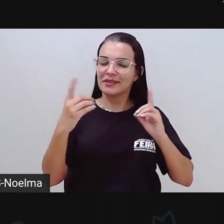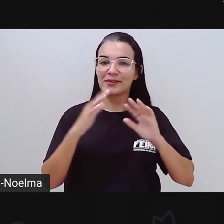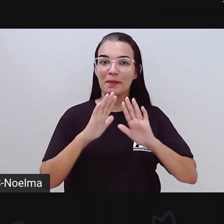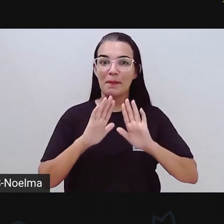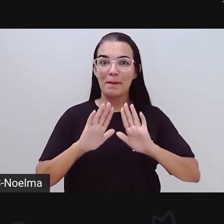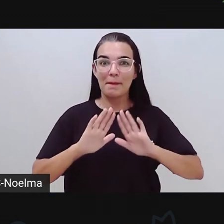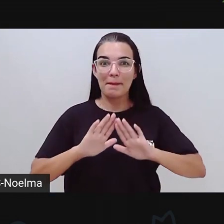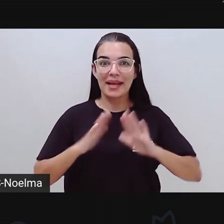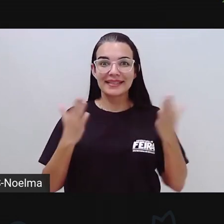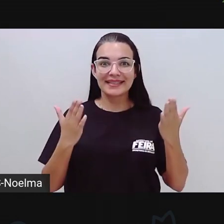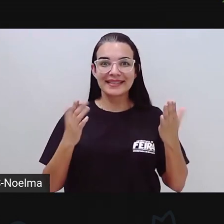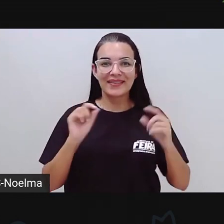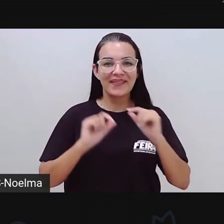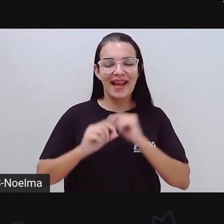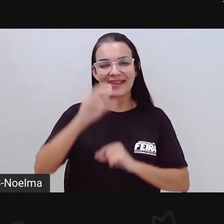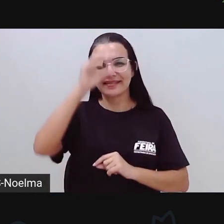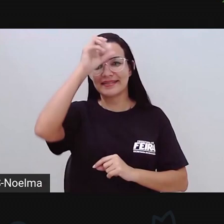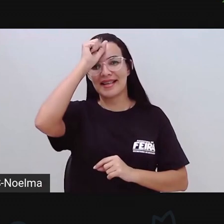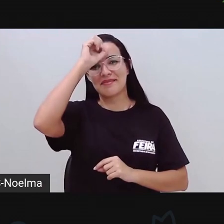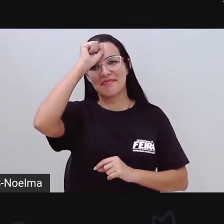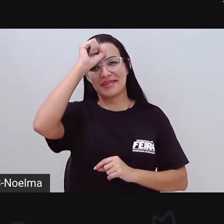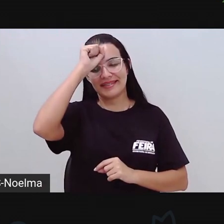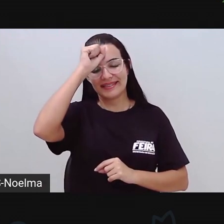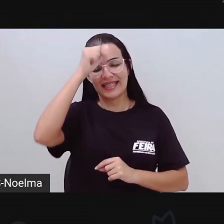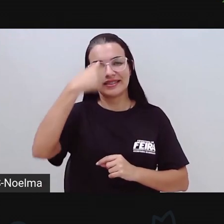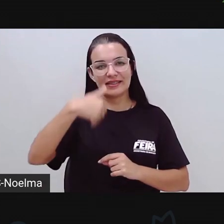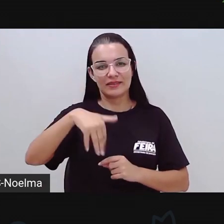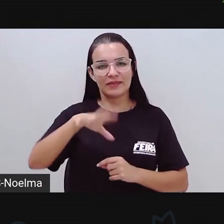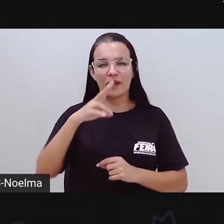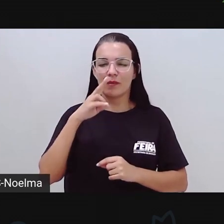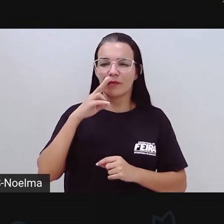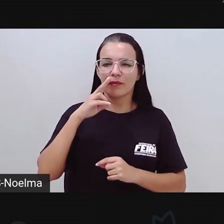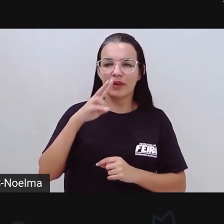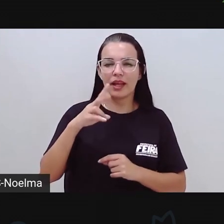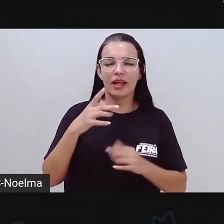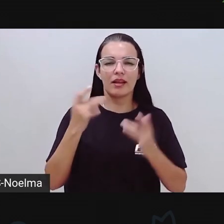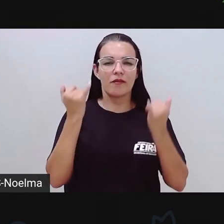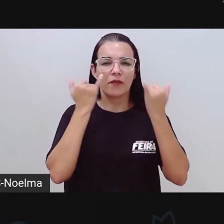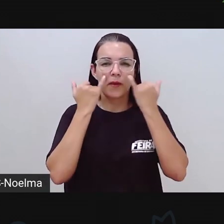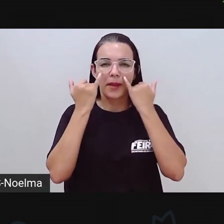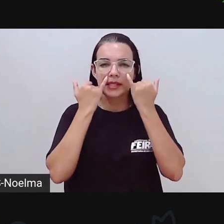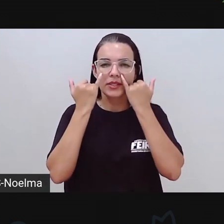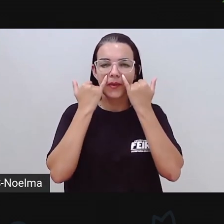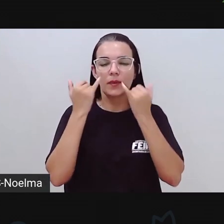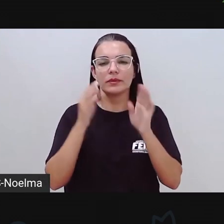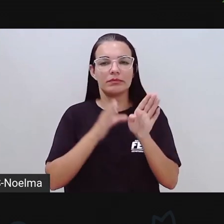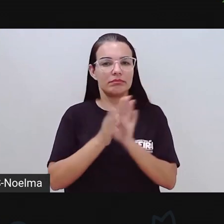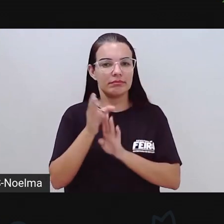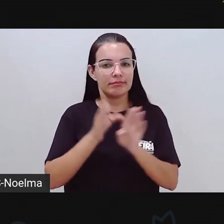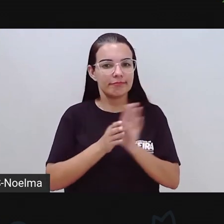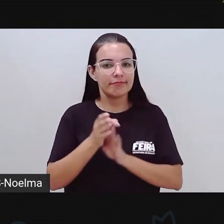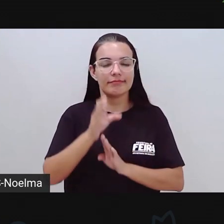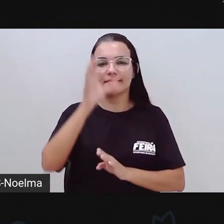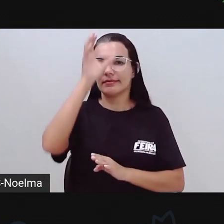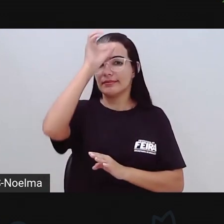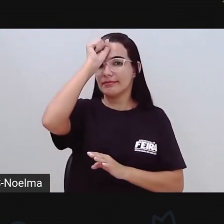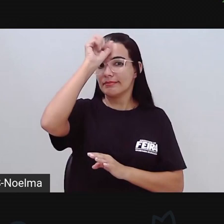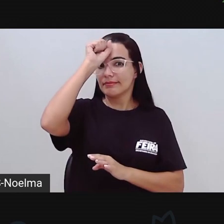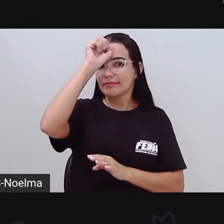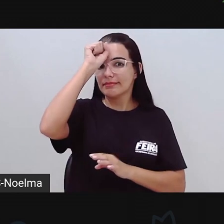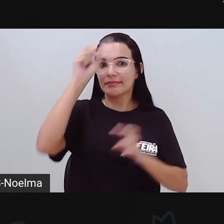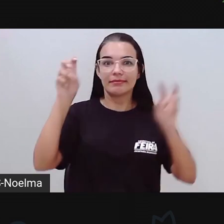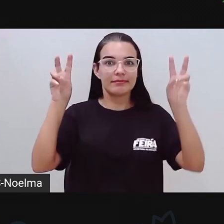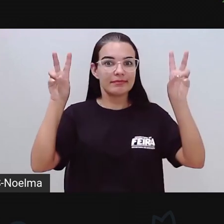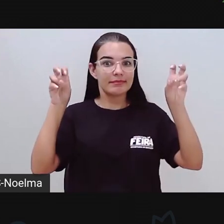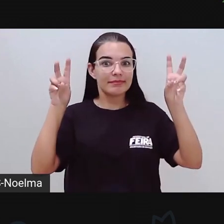aprendizagem, um momento em que vocês vão aí ouvir informações, orientações, aprender aí sobre conteúdos